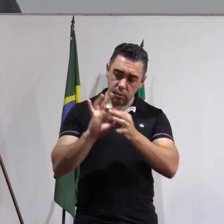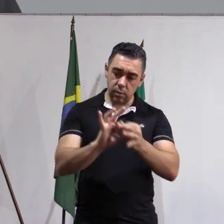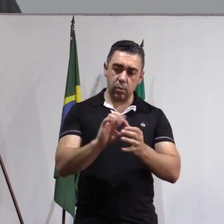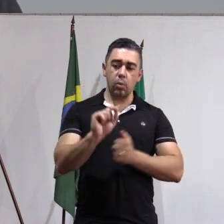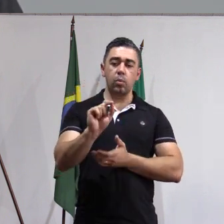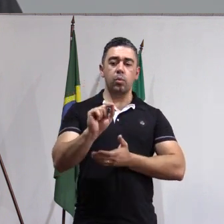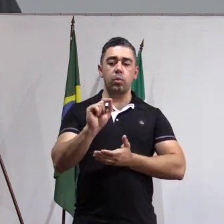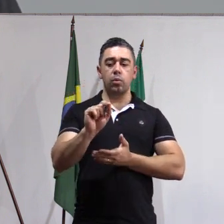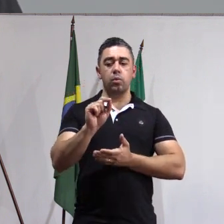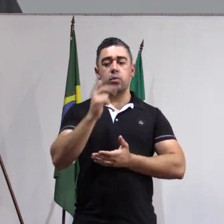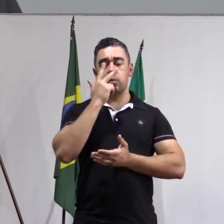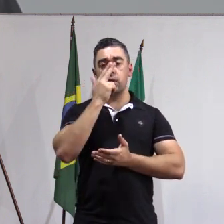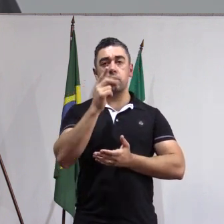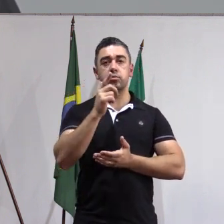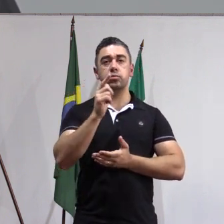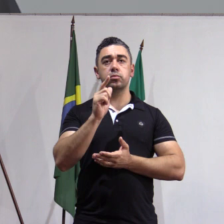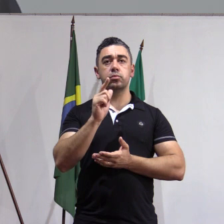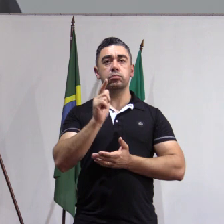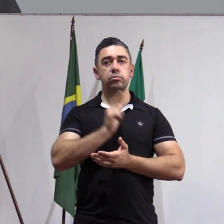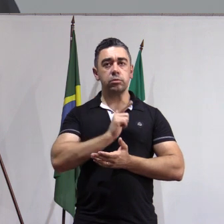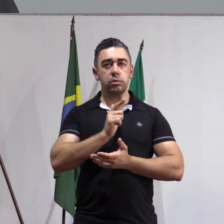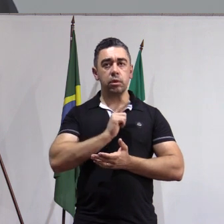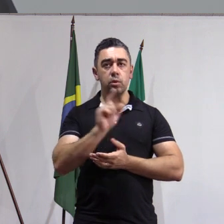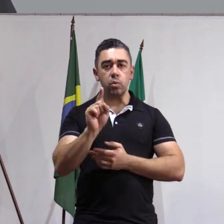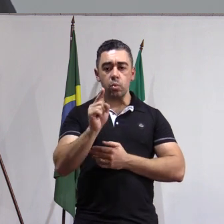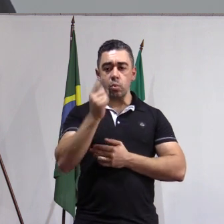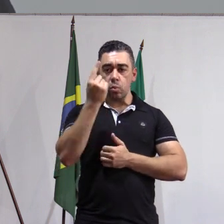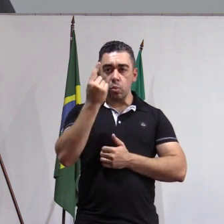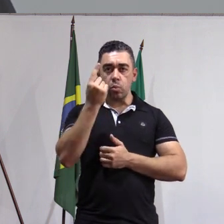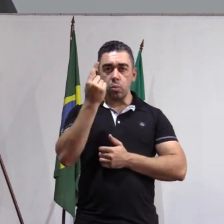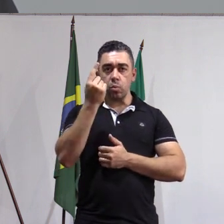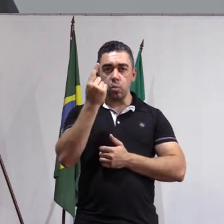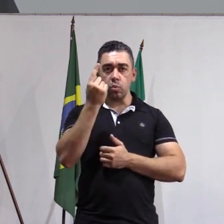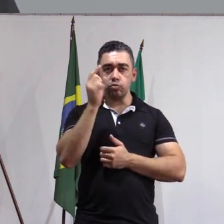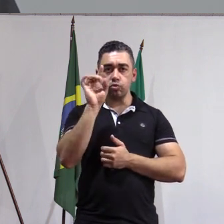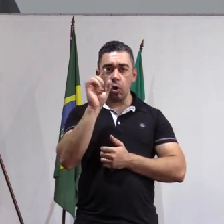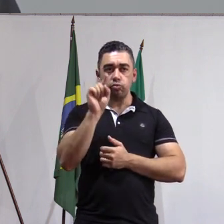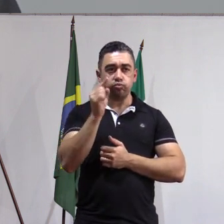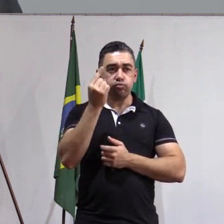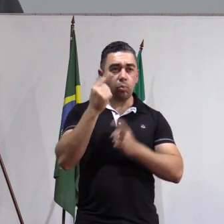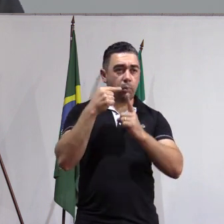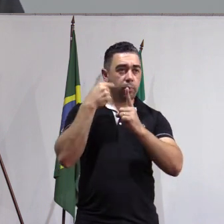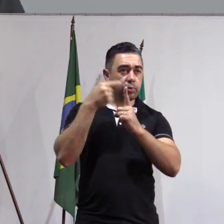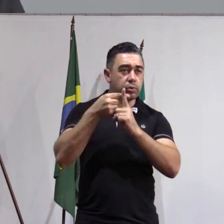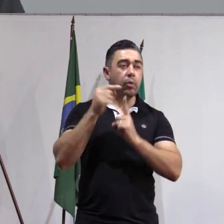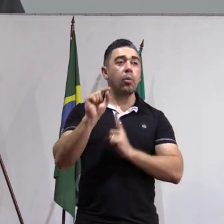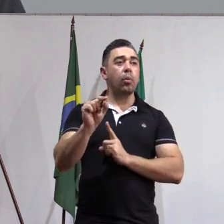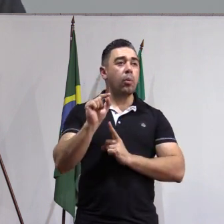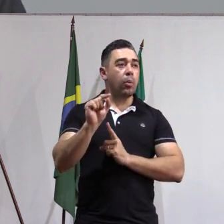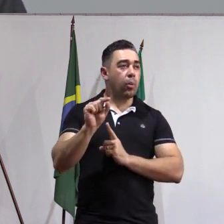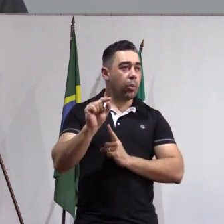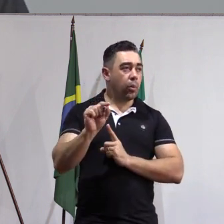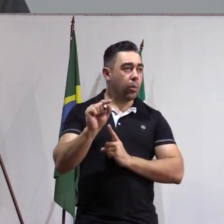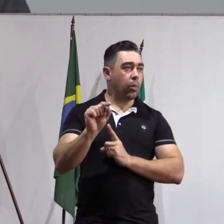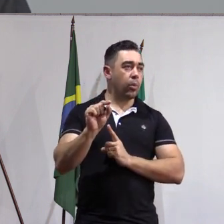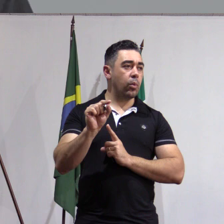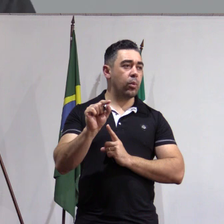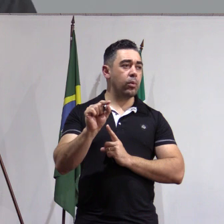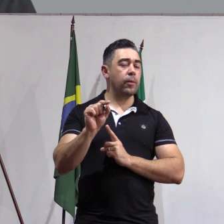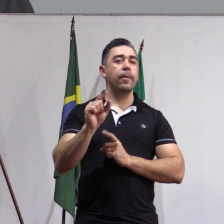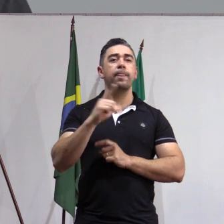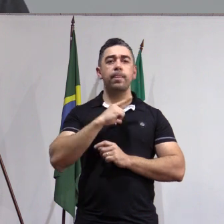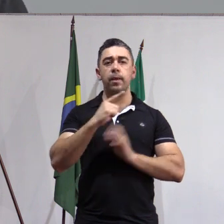que se ele tem um ponto positivo, o ponto positivo é mostrar que